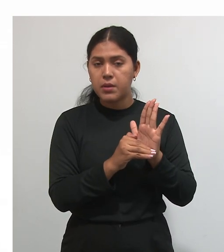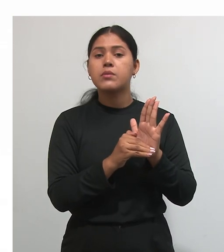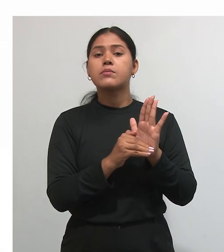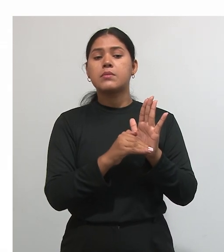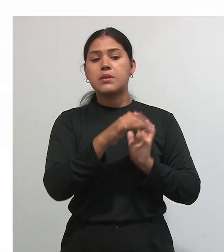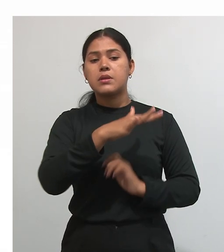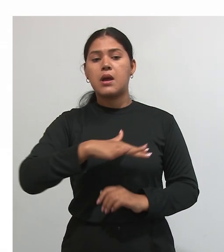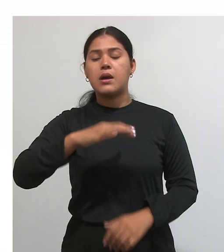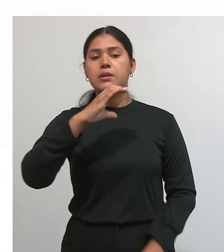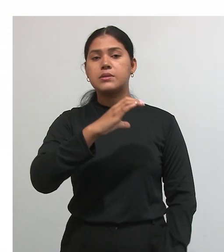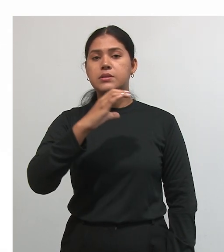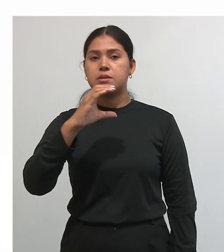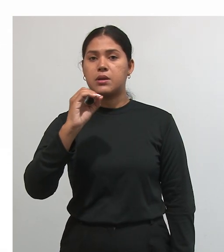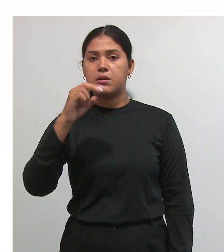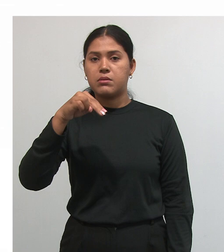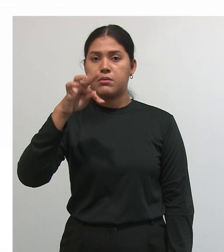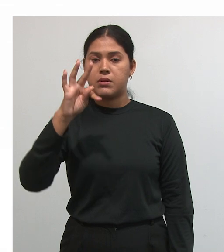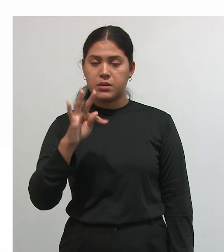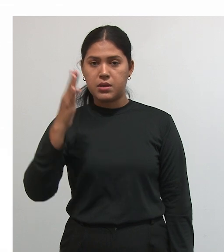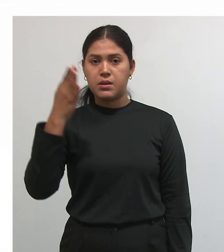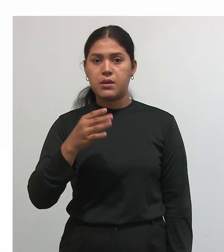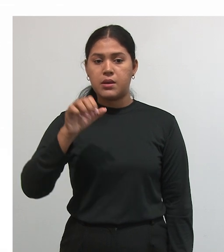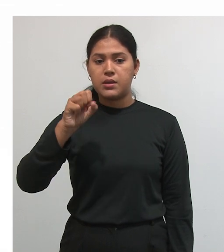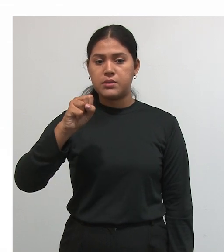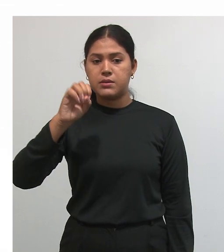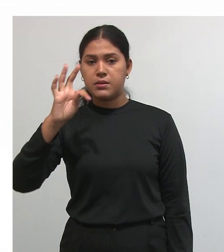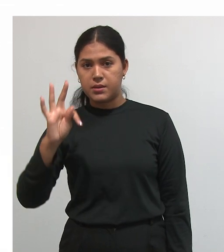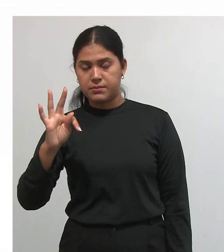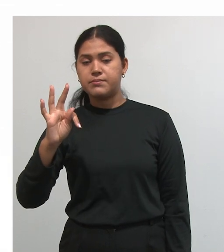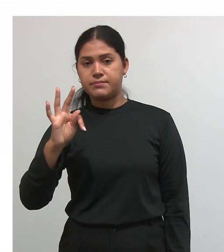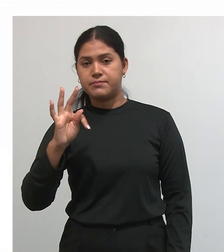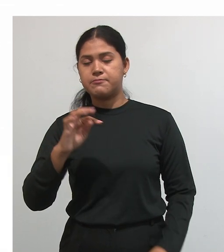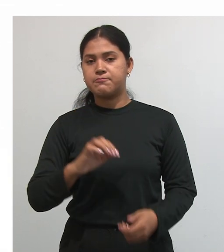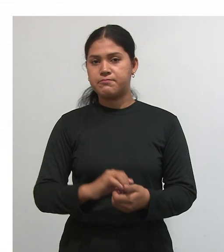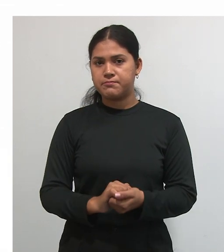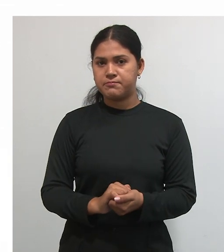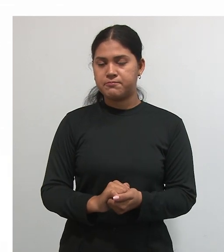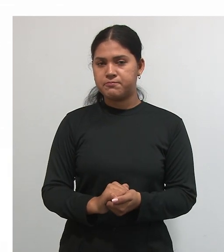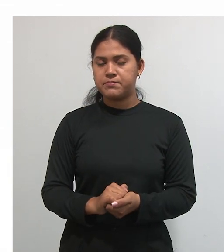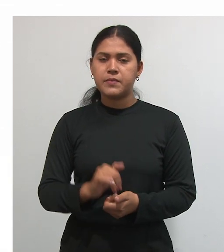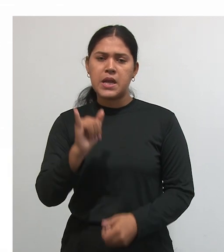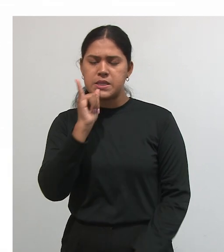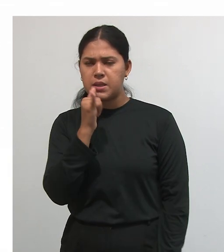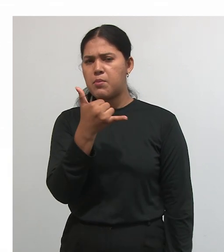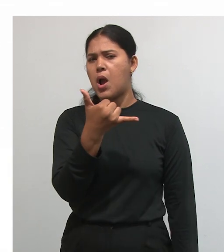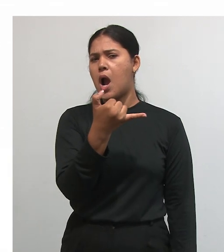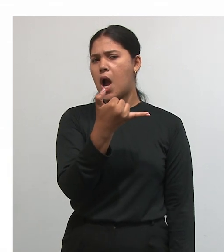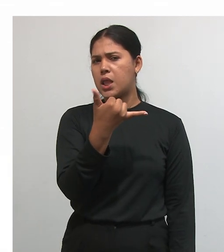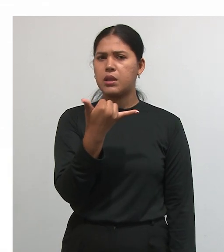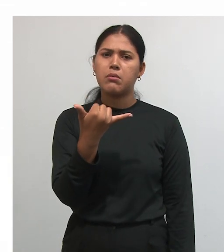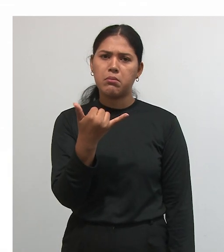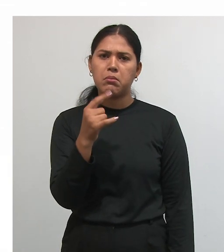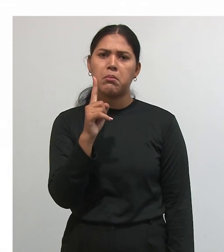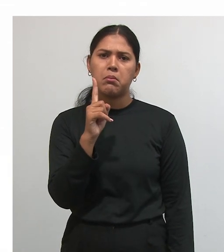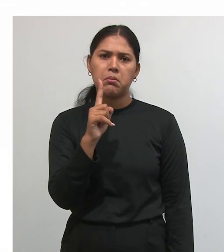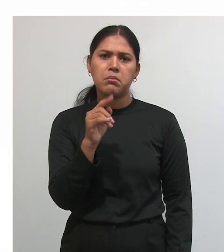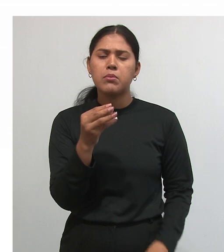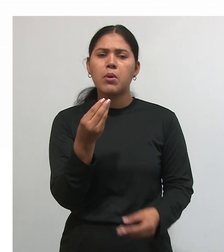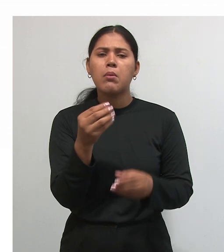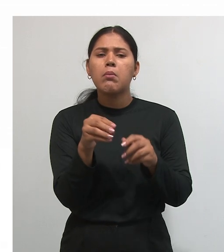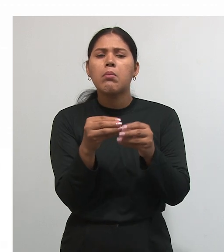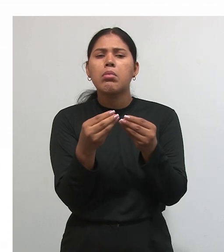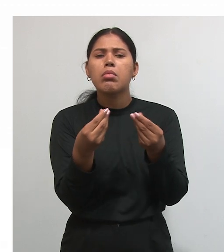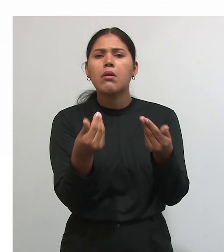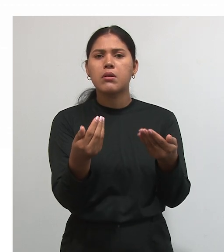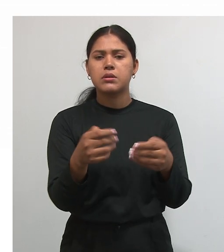saber se é classificado como permanente ou não. Porque, por exemplo, uma caneta é extremamente frágil.